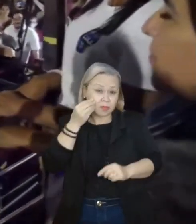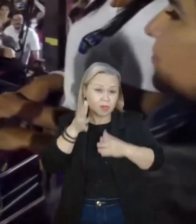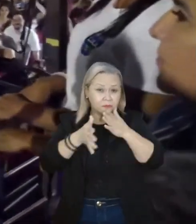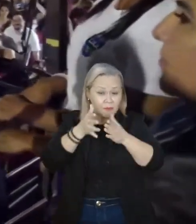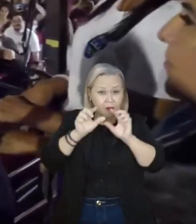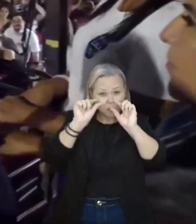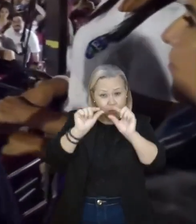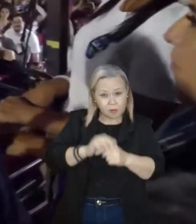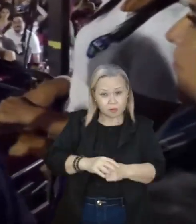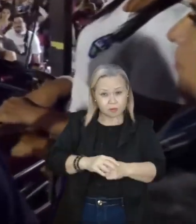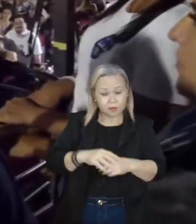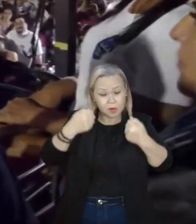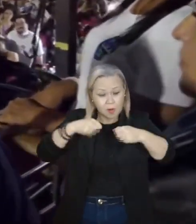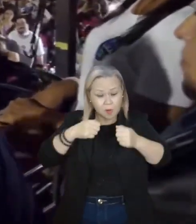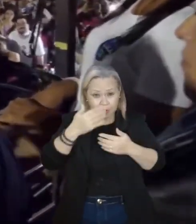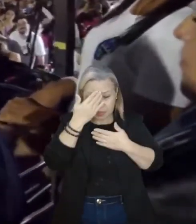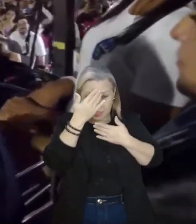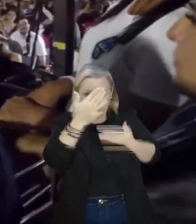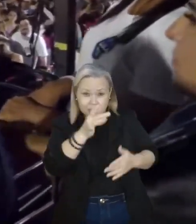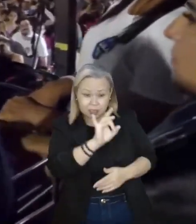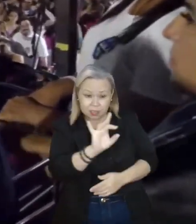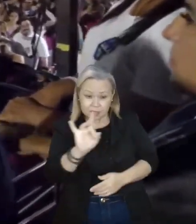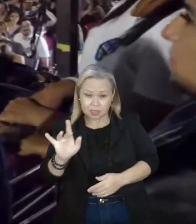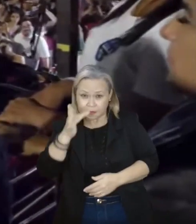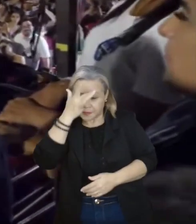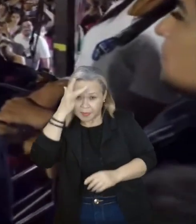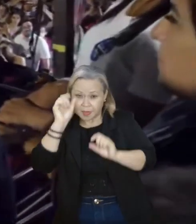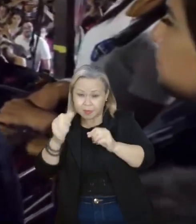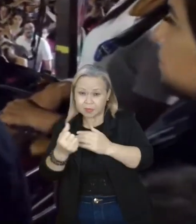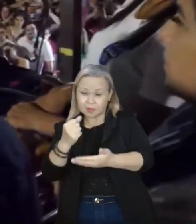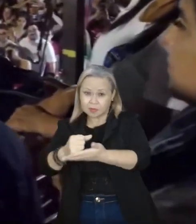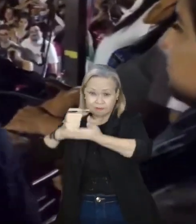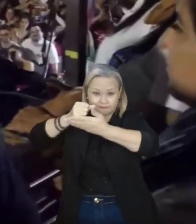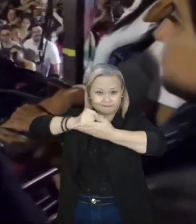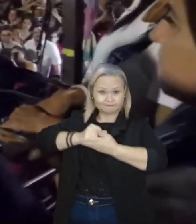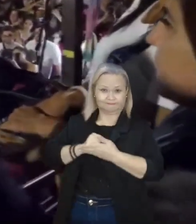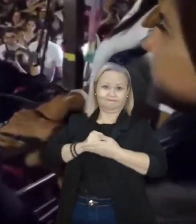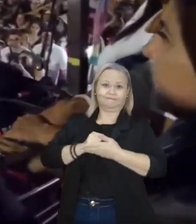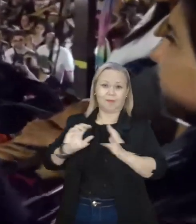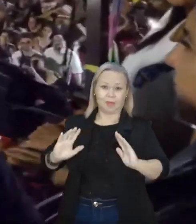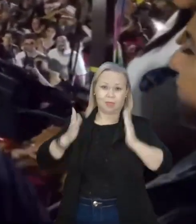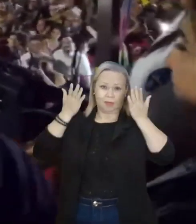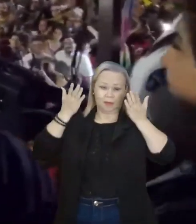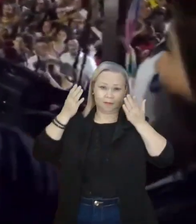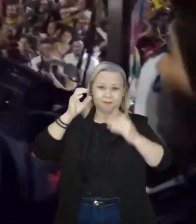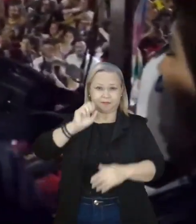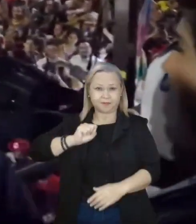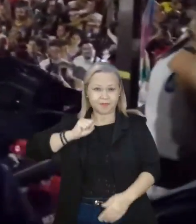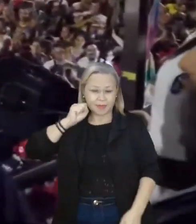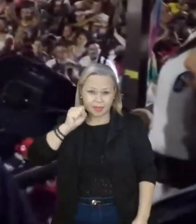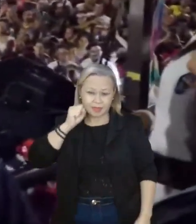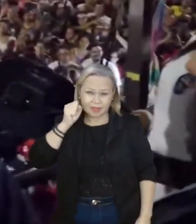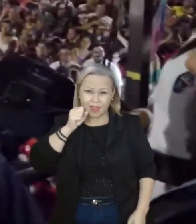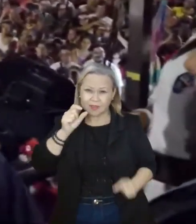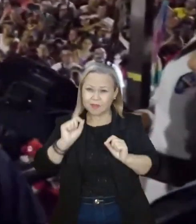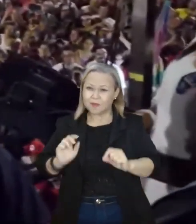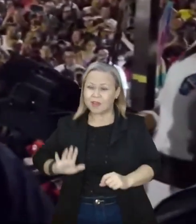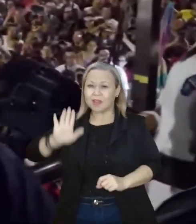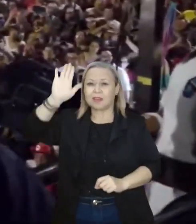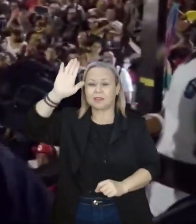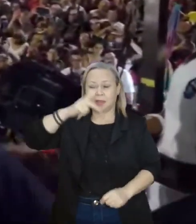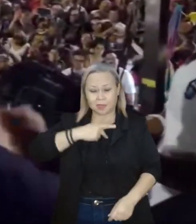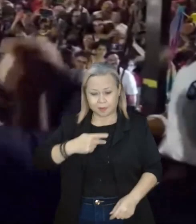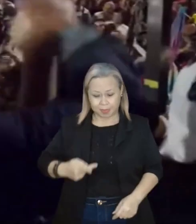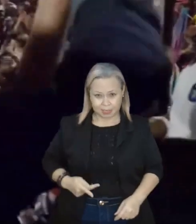que agradecer a cada pessoa que me ajudou nessa campanha. A senadora que foi candidata à